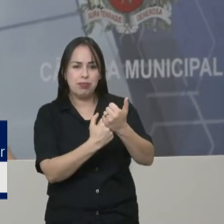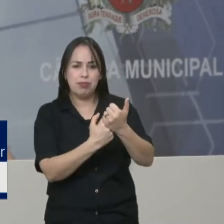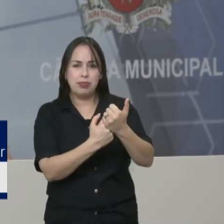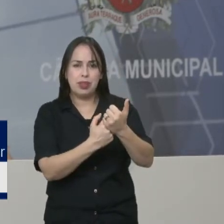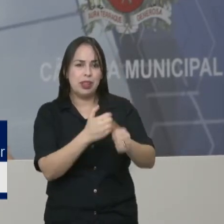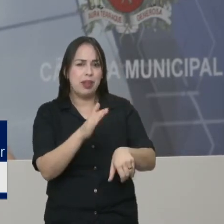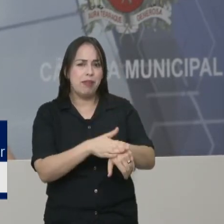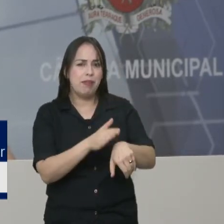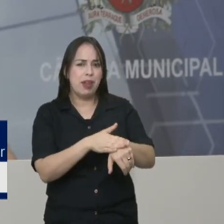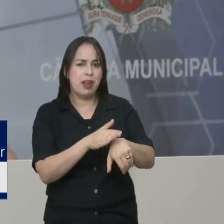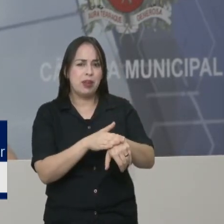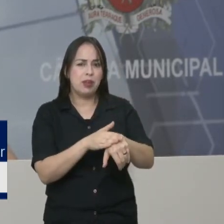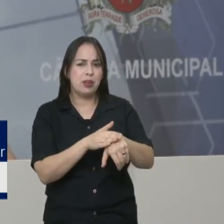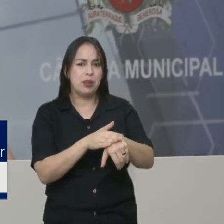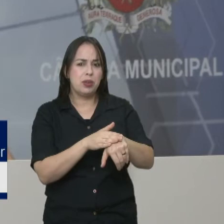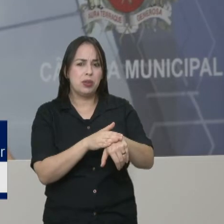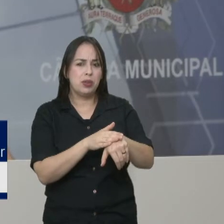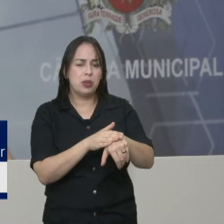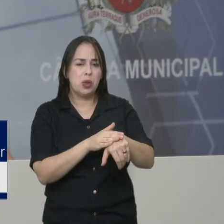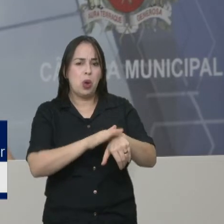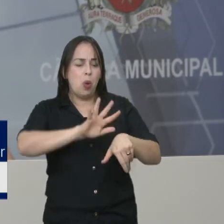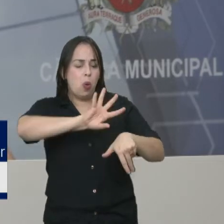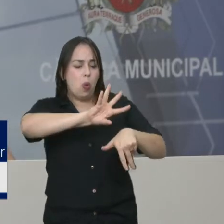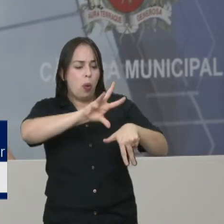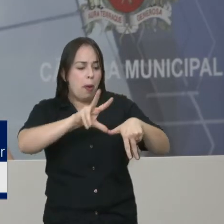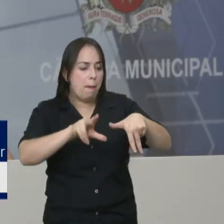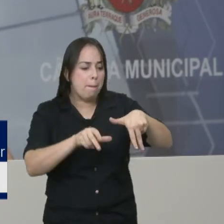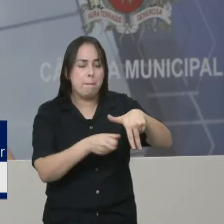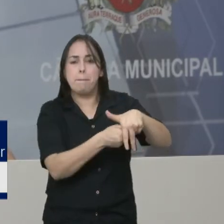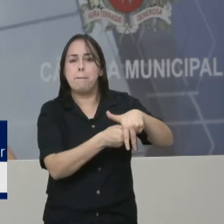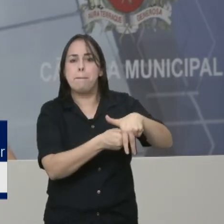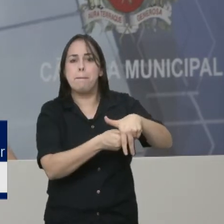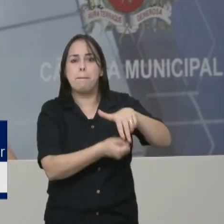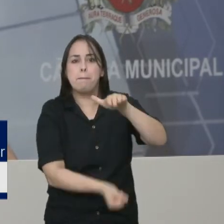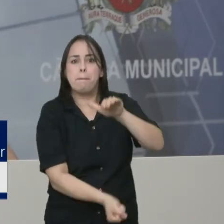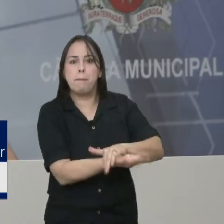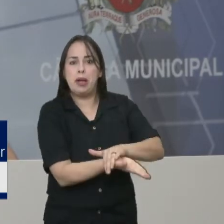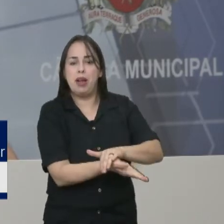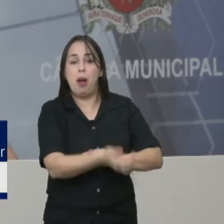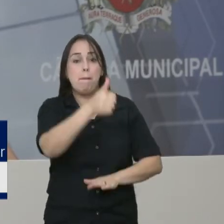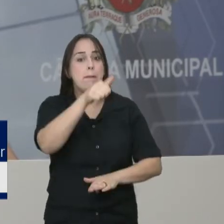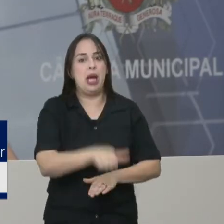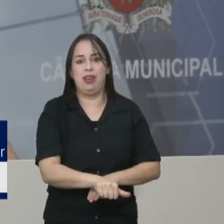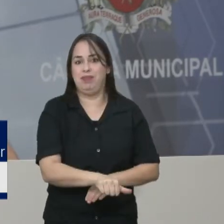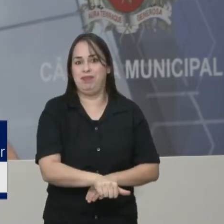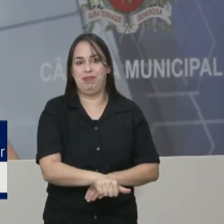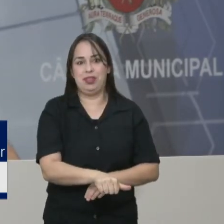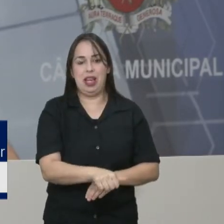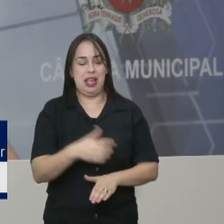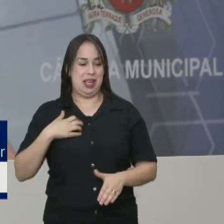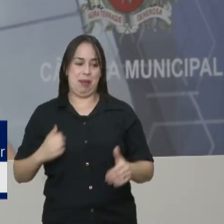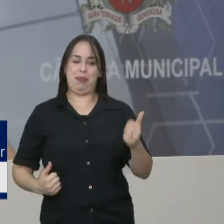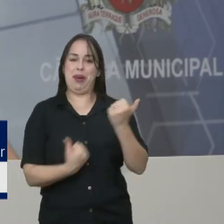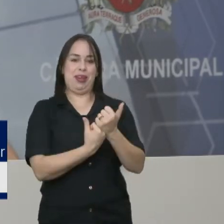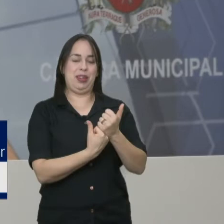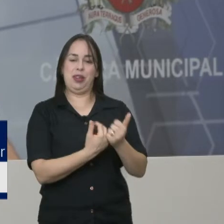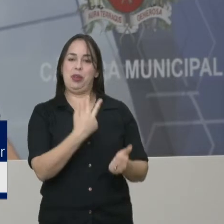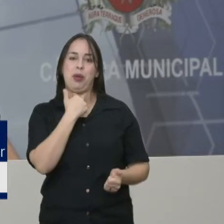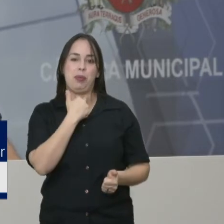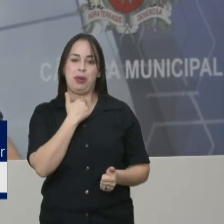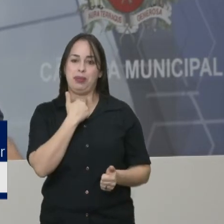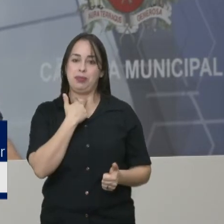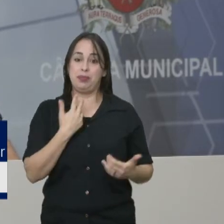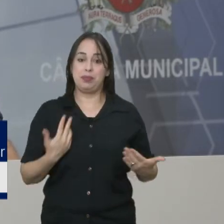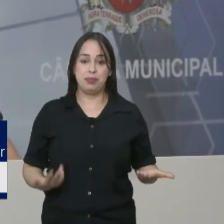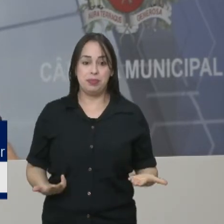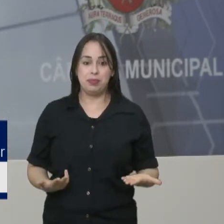realizou o maior caso de corrupção de todos os tempos em todo o governo federal.